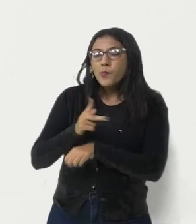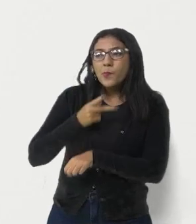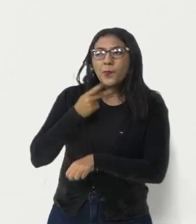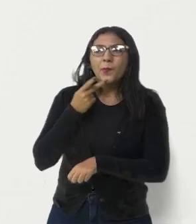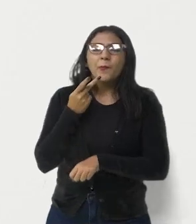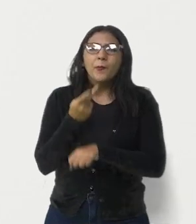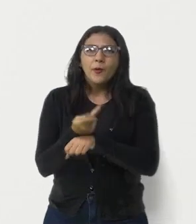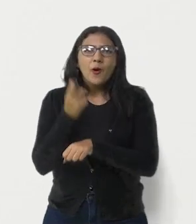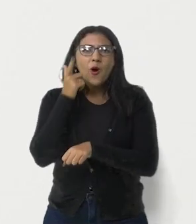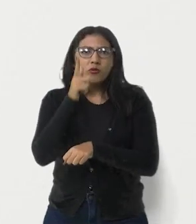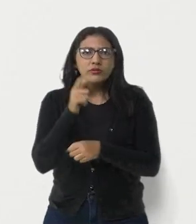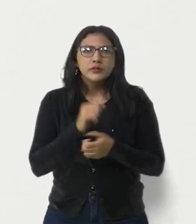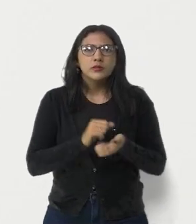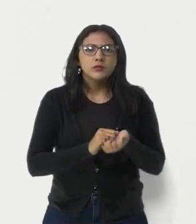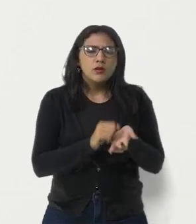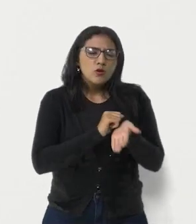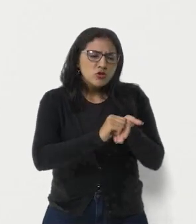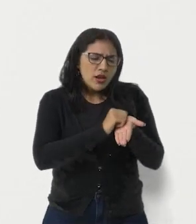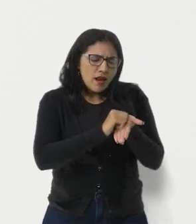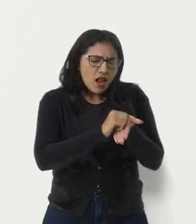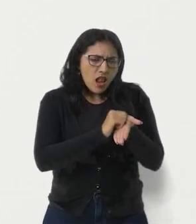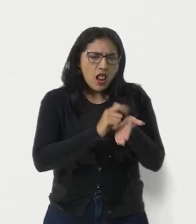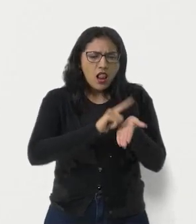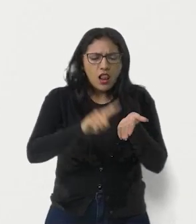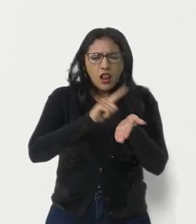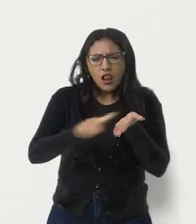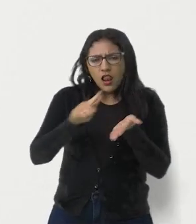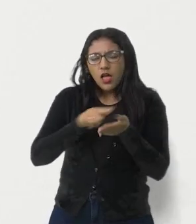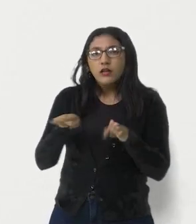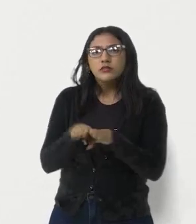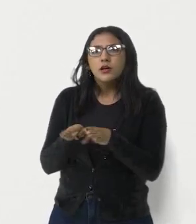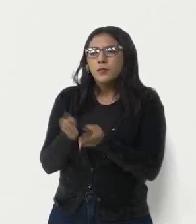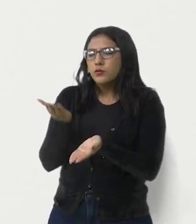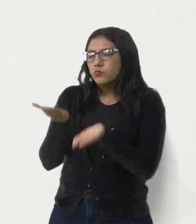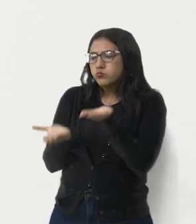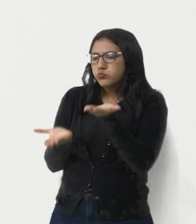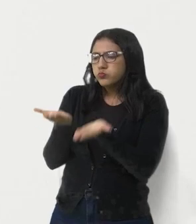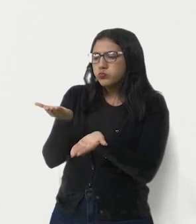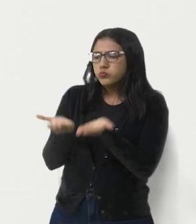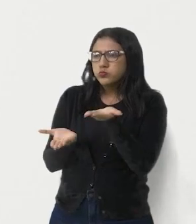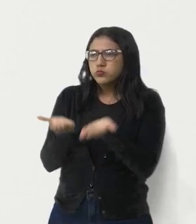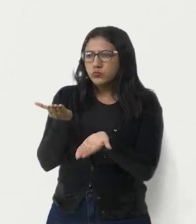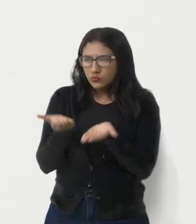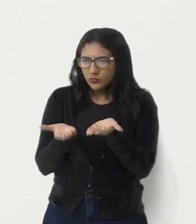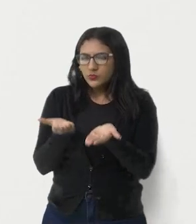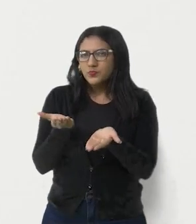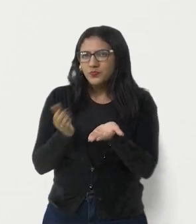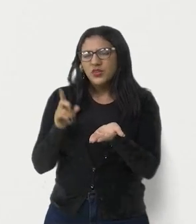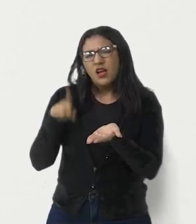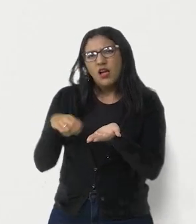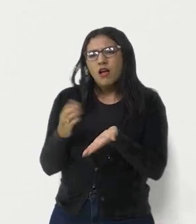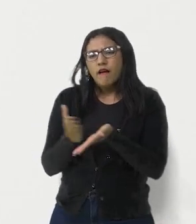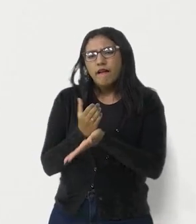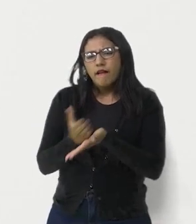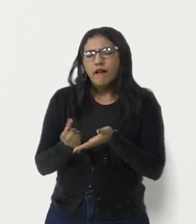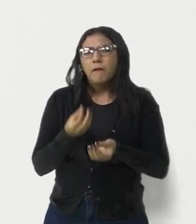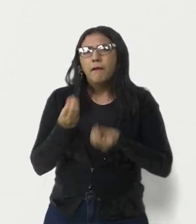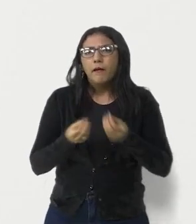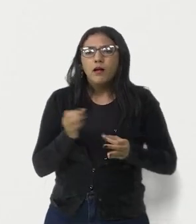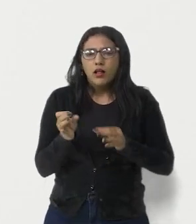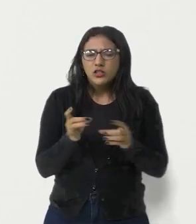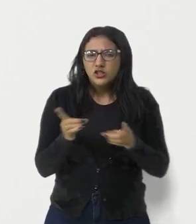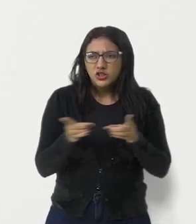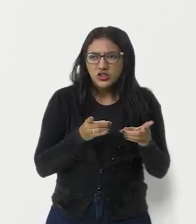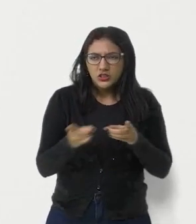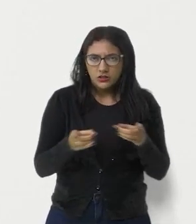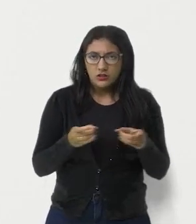então realizar a lavagem desse fruto e também a pesagem. Então aí só um pouquinho da dinâmica da coleta